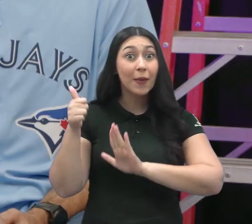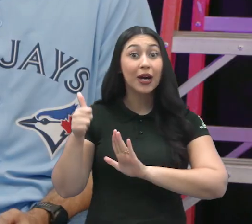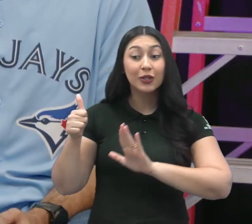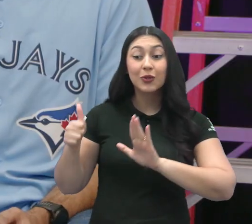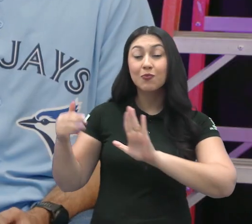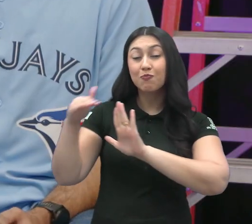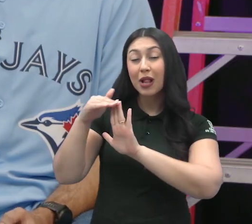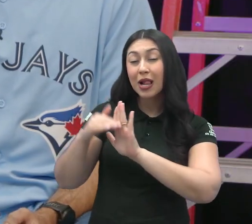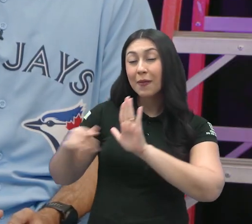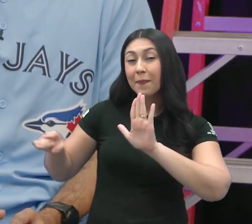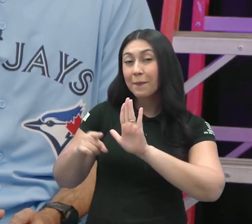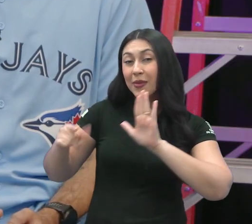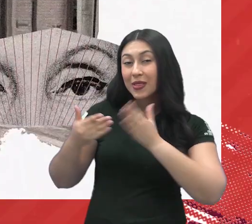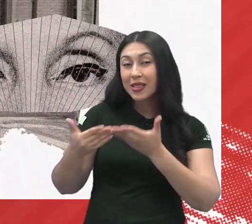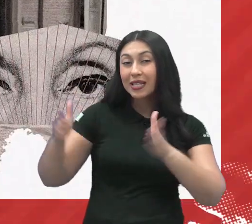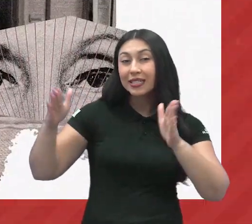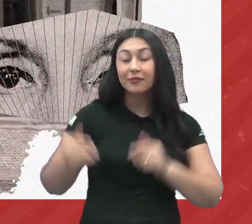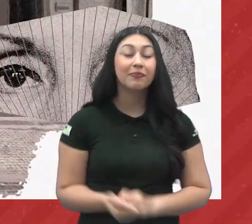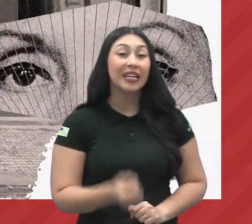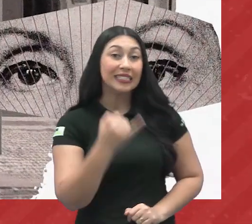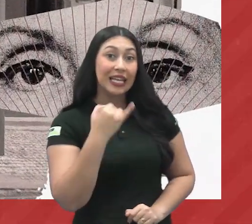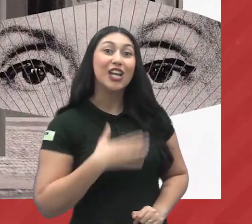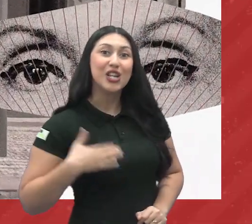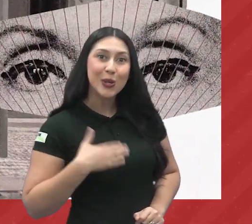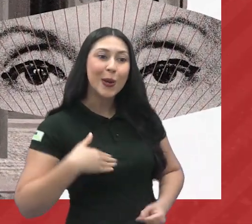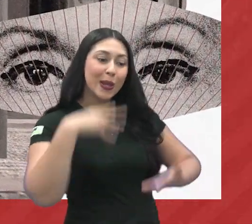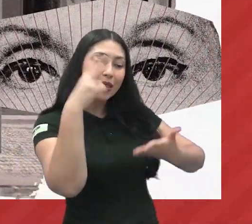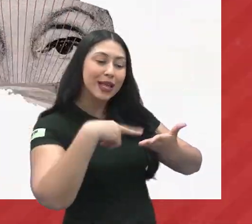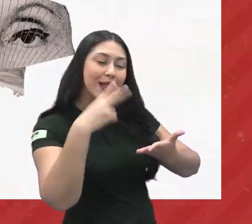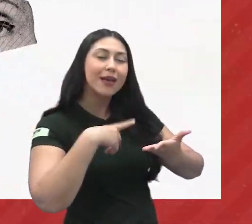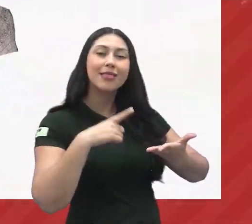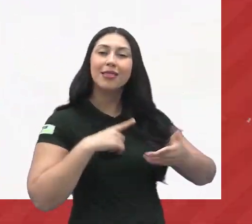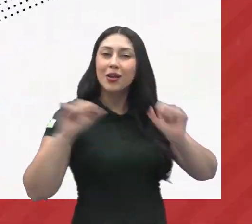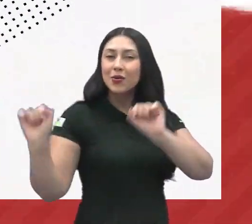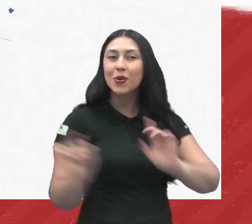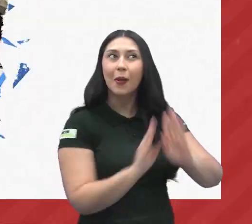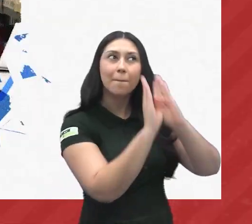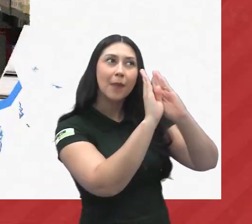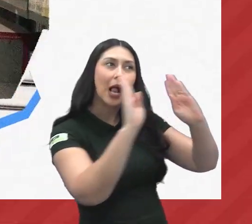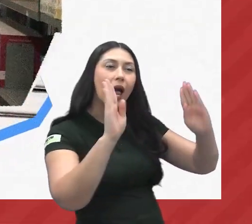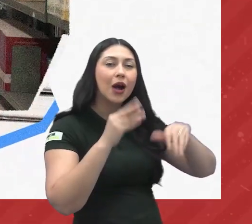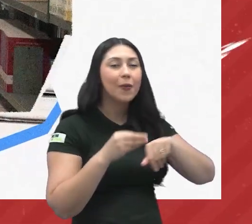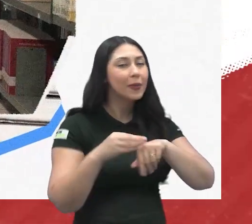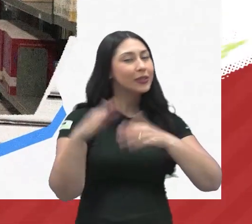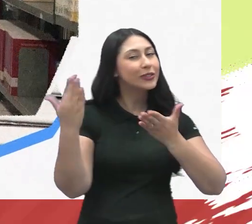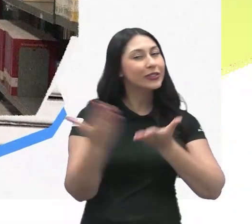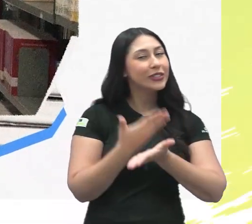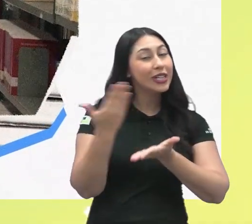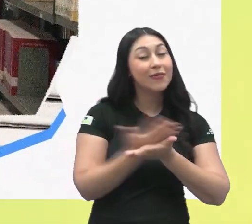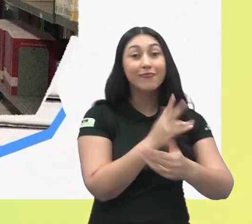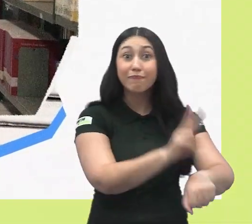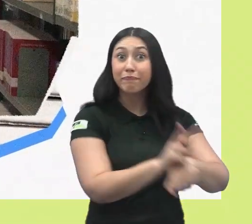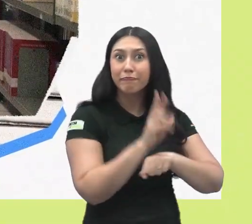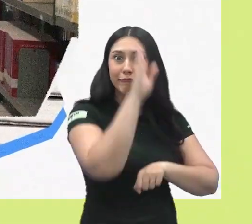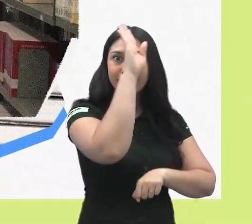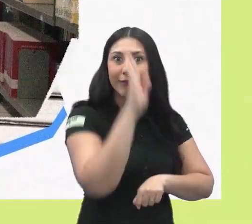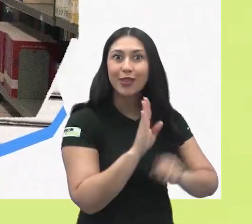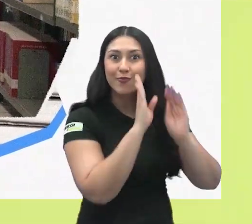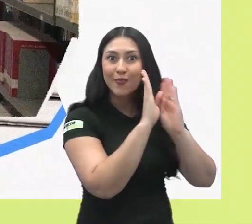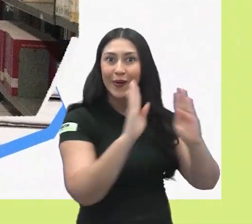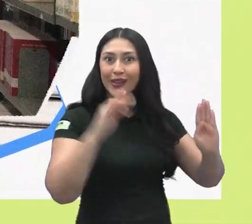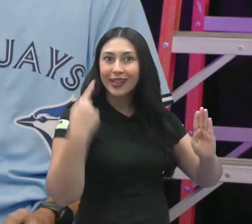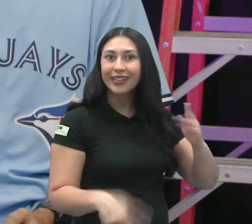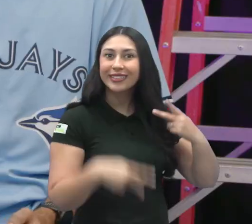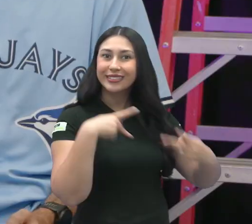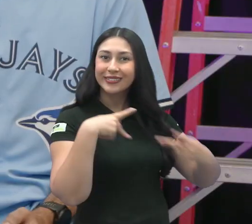chamado Partes de Mim. E para quem gosta de ler, temos o quadro Tem na Biblioteca, com uma dica de livro para você emprestar de graça nas bibliotecas municipais